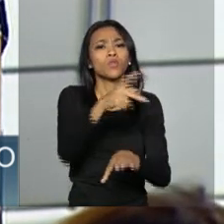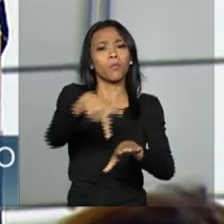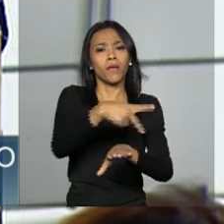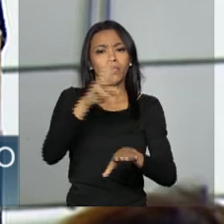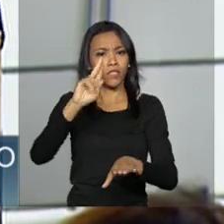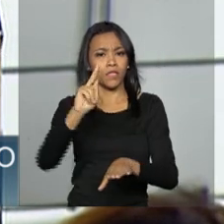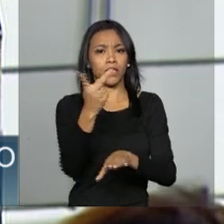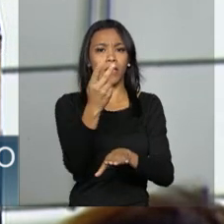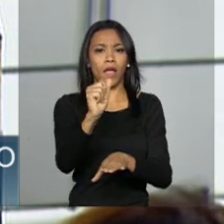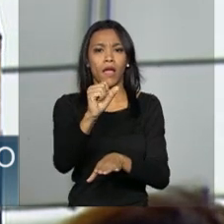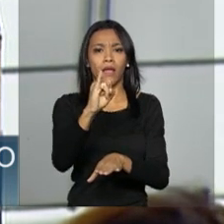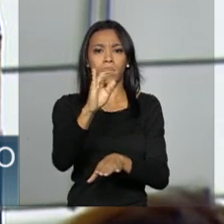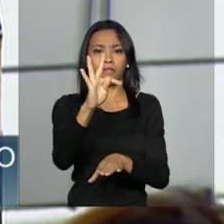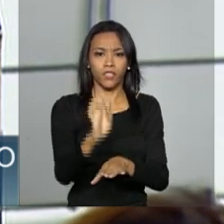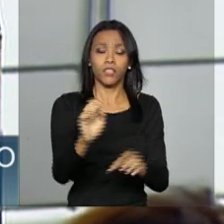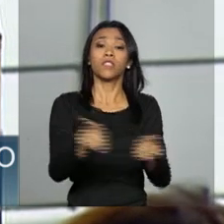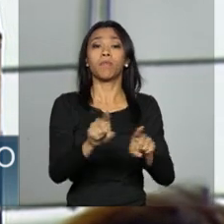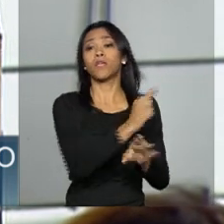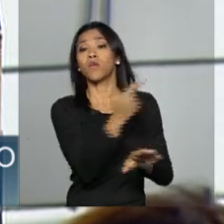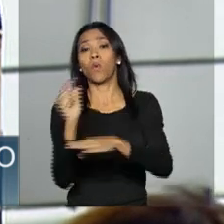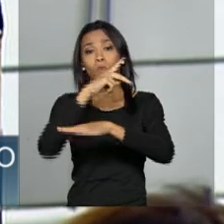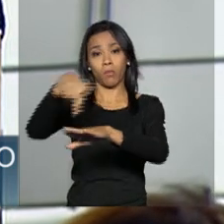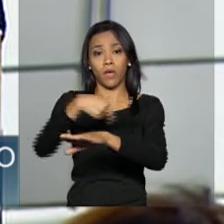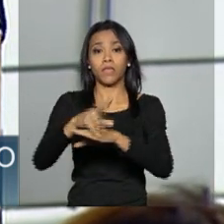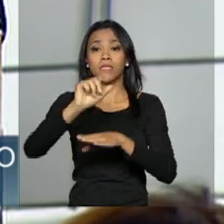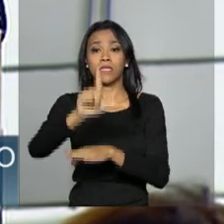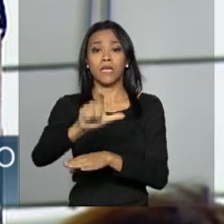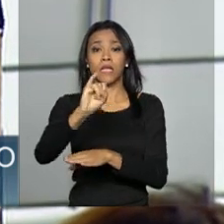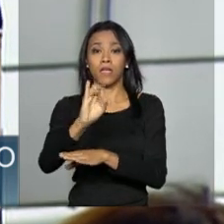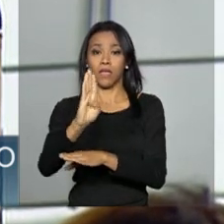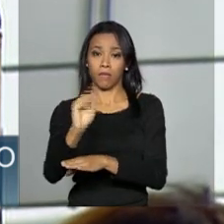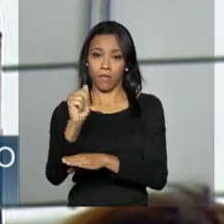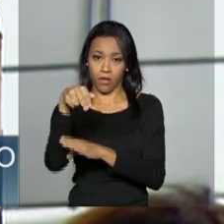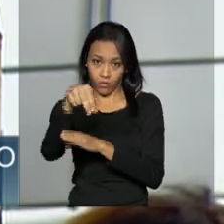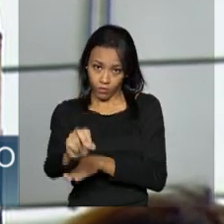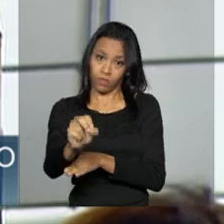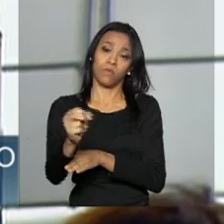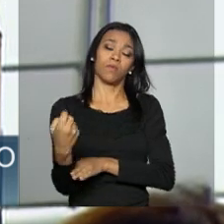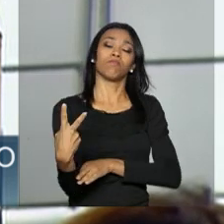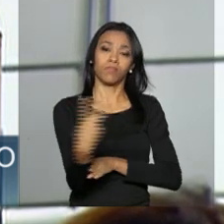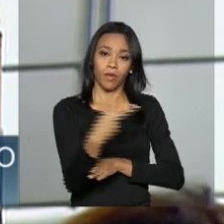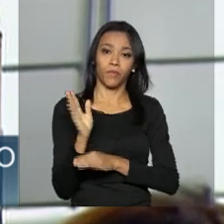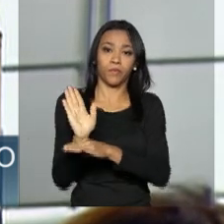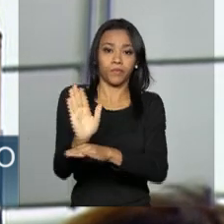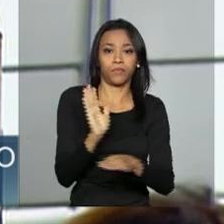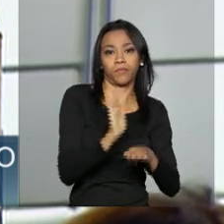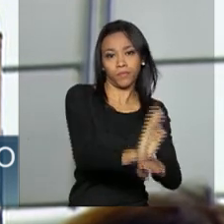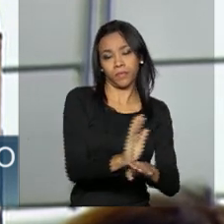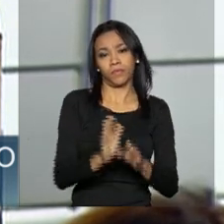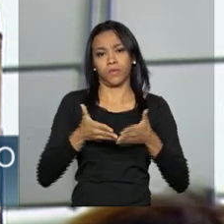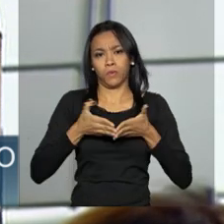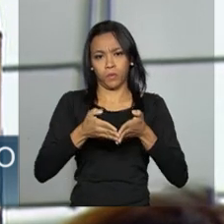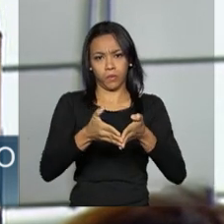por exemplo, quando demandada, a nossa Força Naval atua também em garantia de